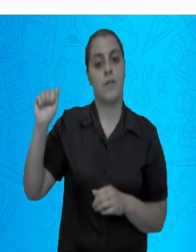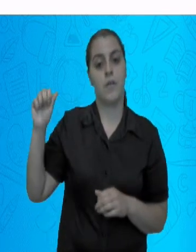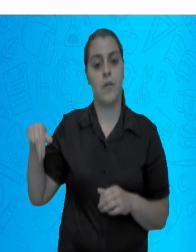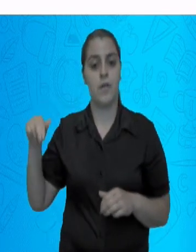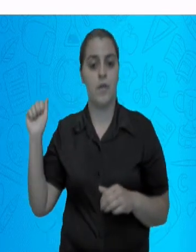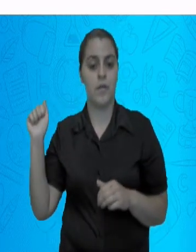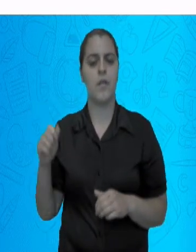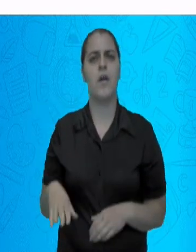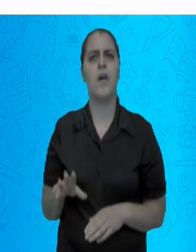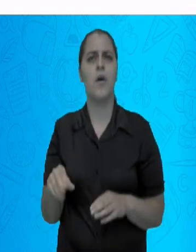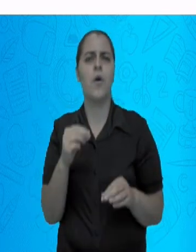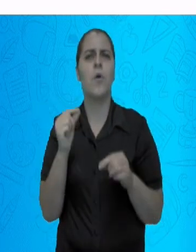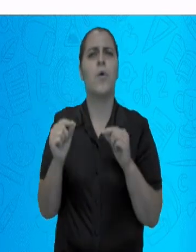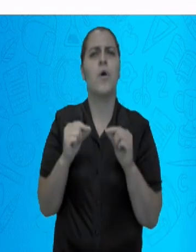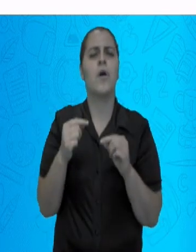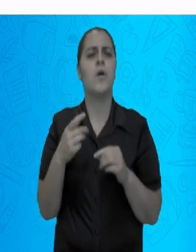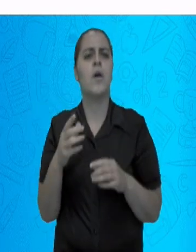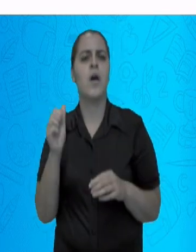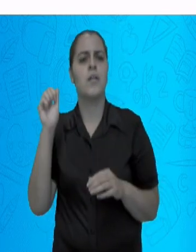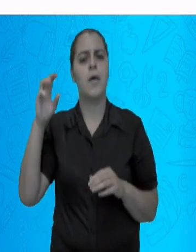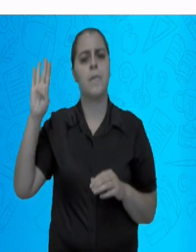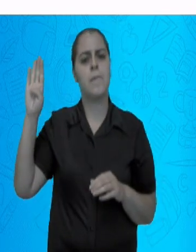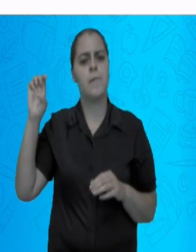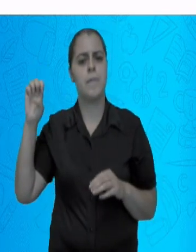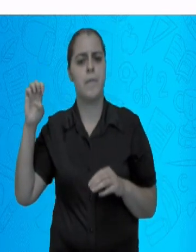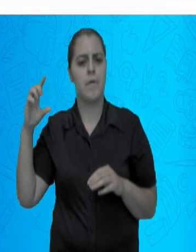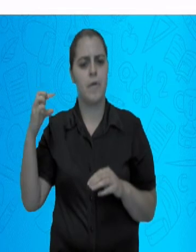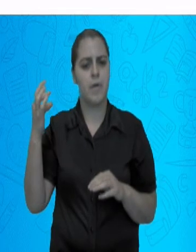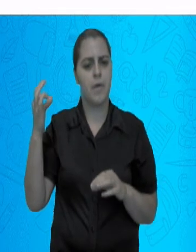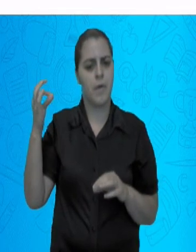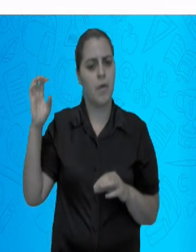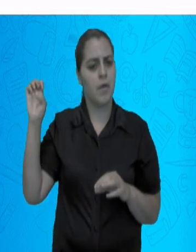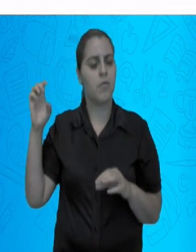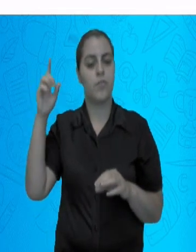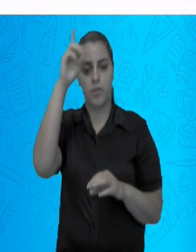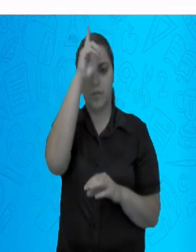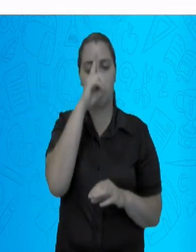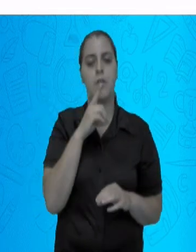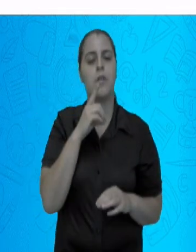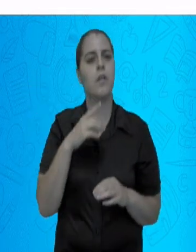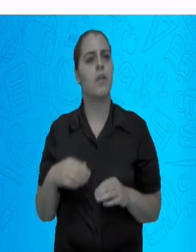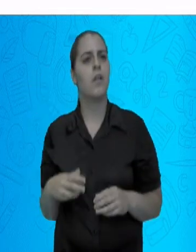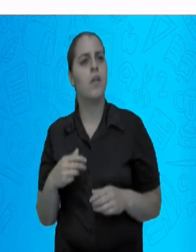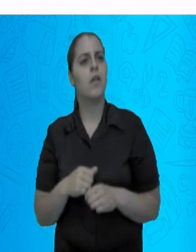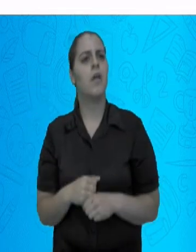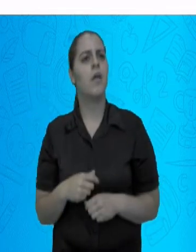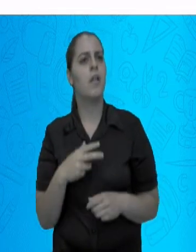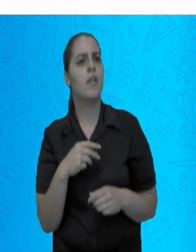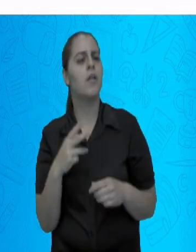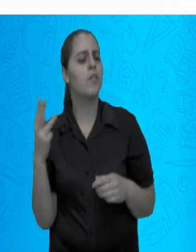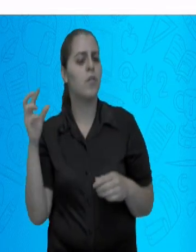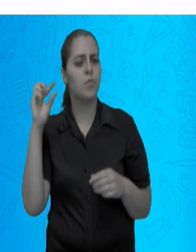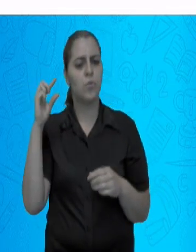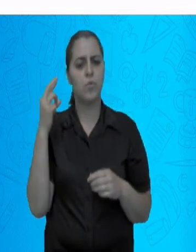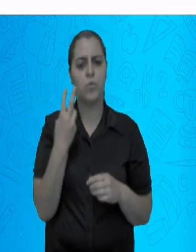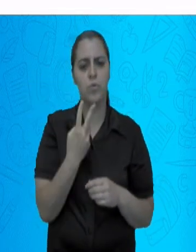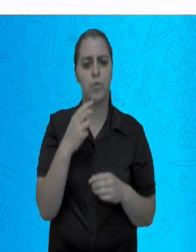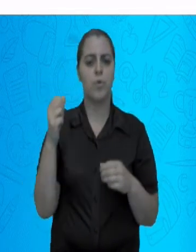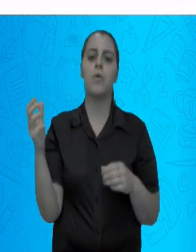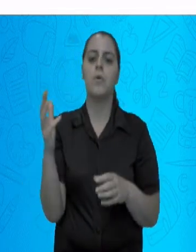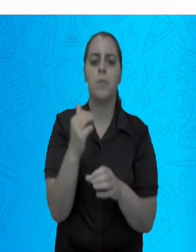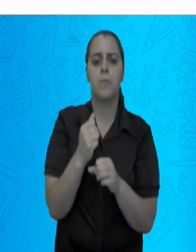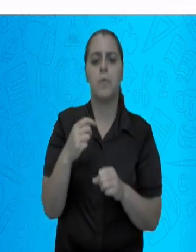perguntando se a sala da Beth, que é a coluna amarela, ela conquistou 2 pontos a menos?